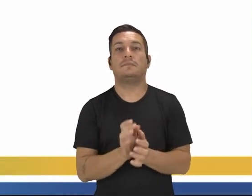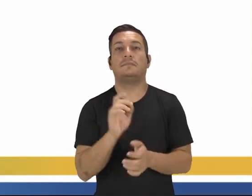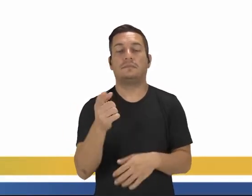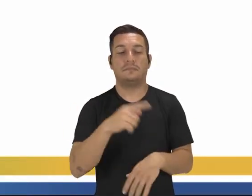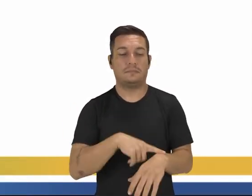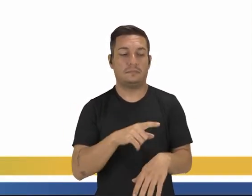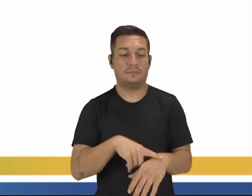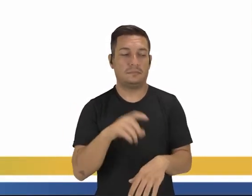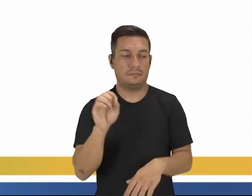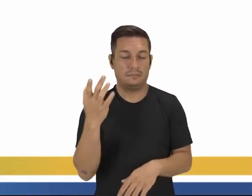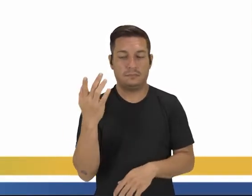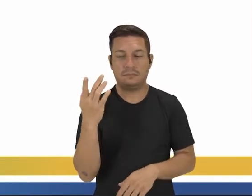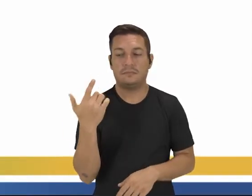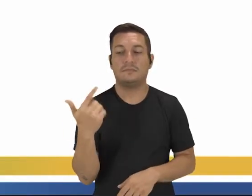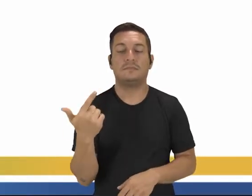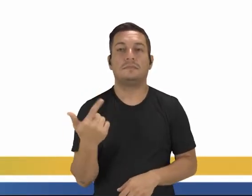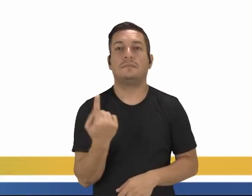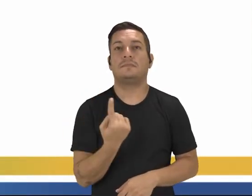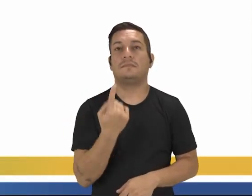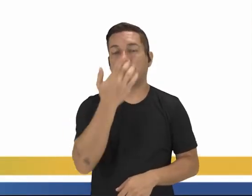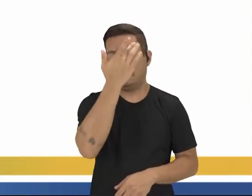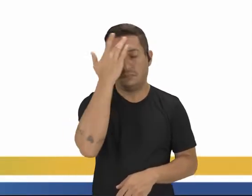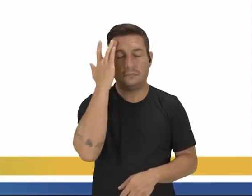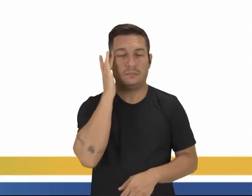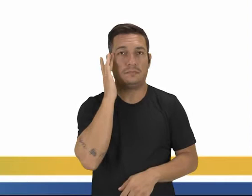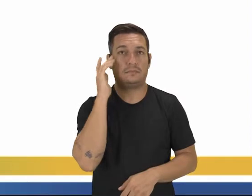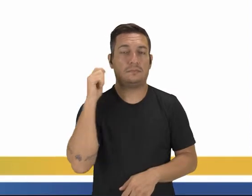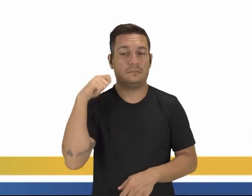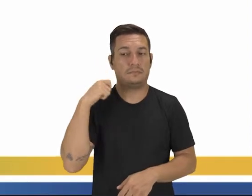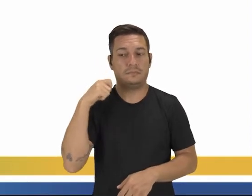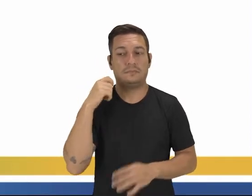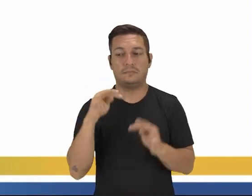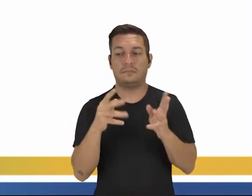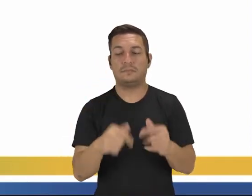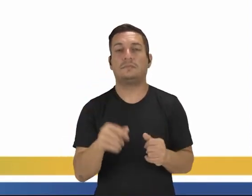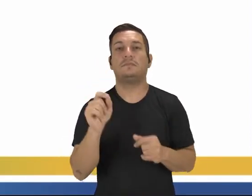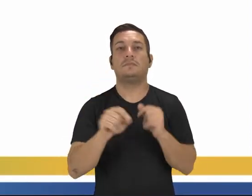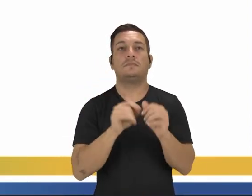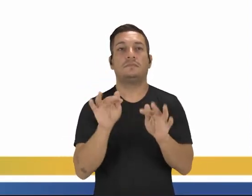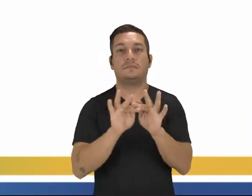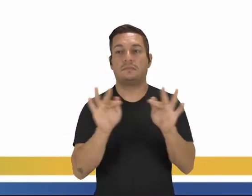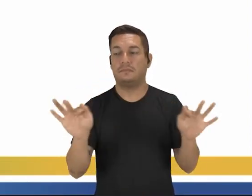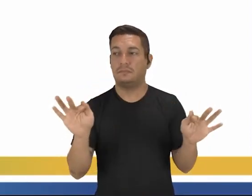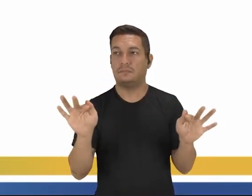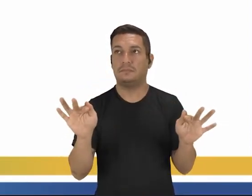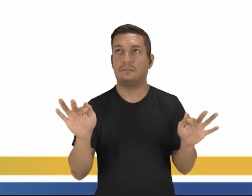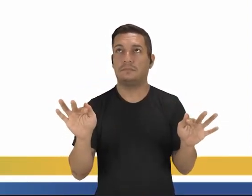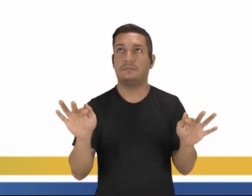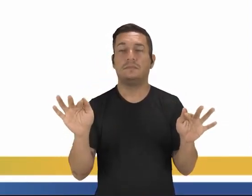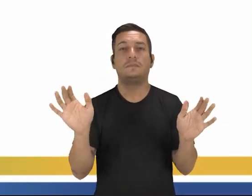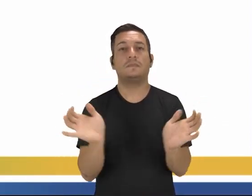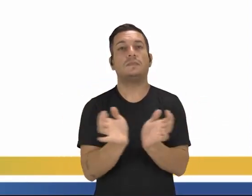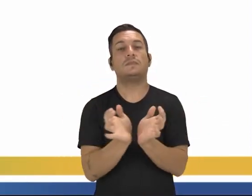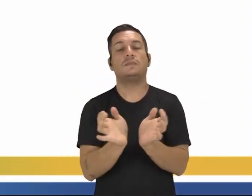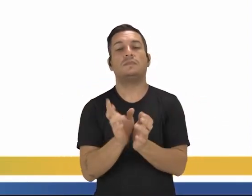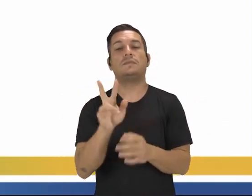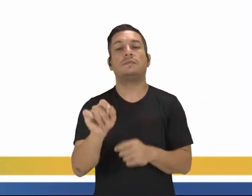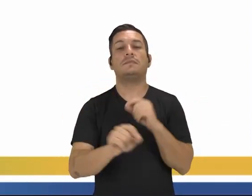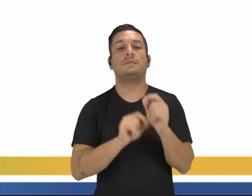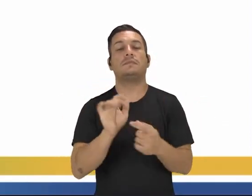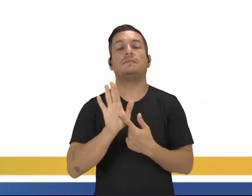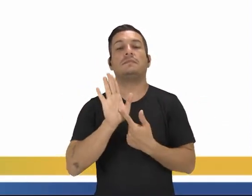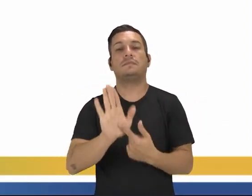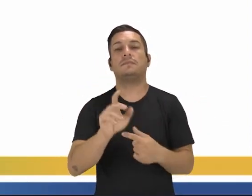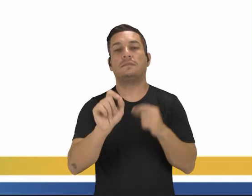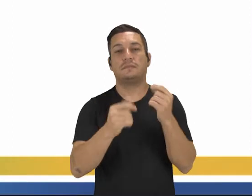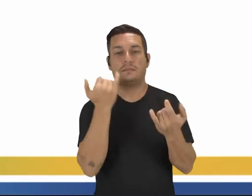do tempo. Não existe uma pessoa autora de todos estes refranes, ou seja, O coletivo é que vai